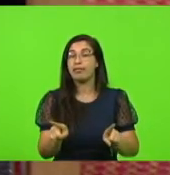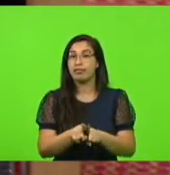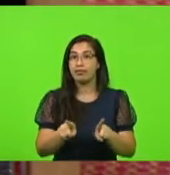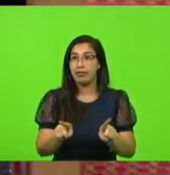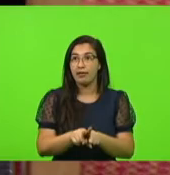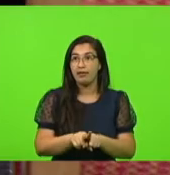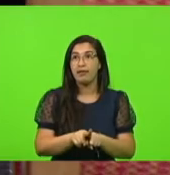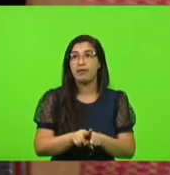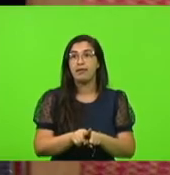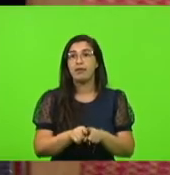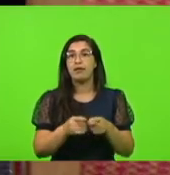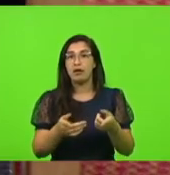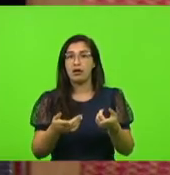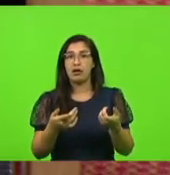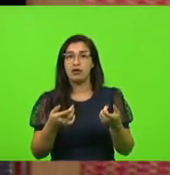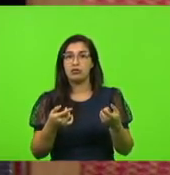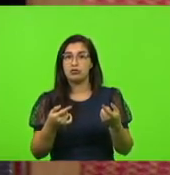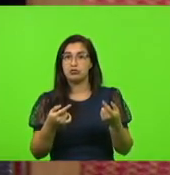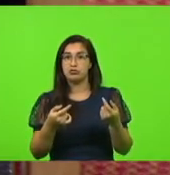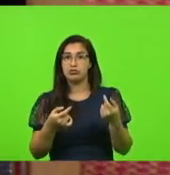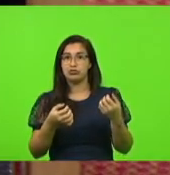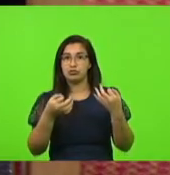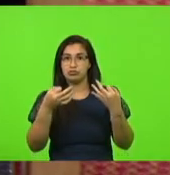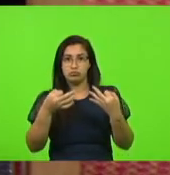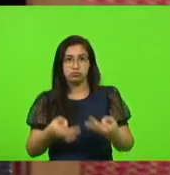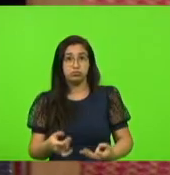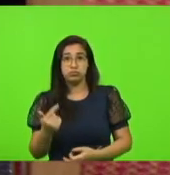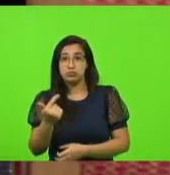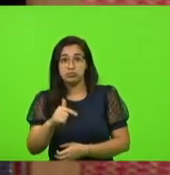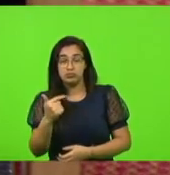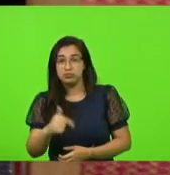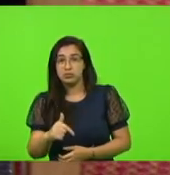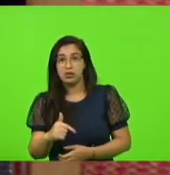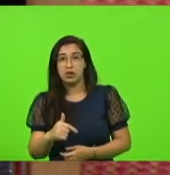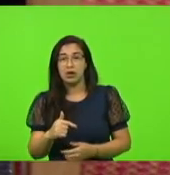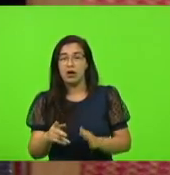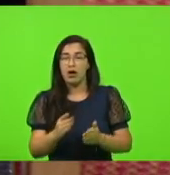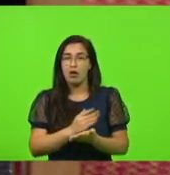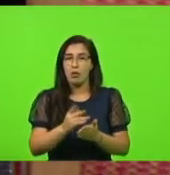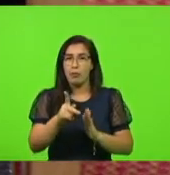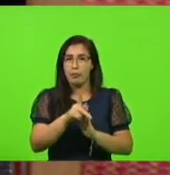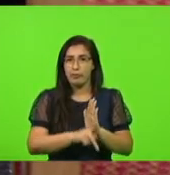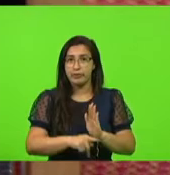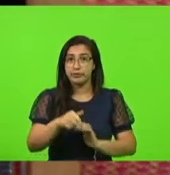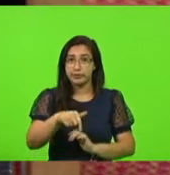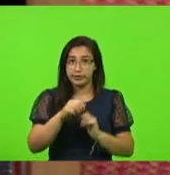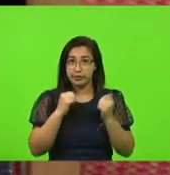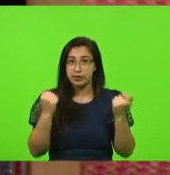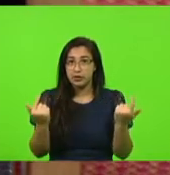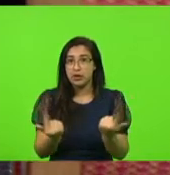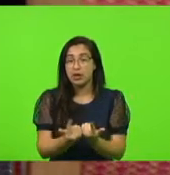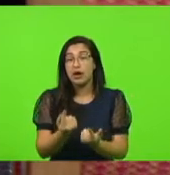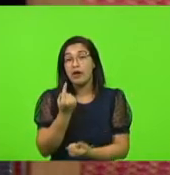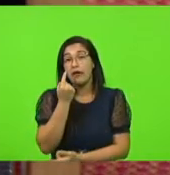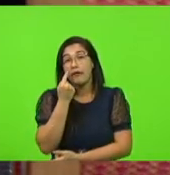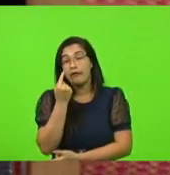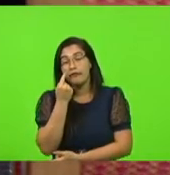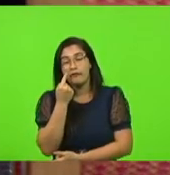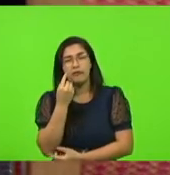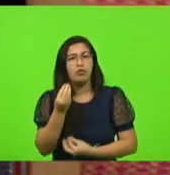estão sendo injustiçados com os projetos que estão na Casa, estamos vendo com a